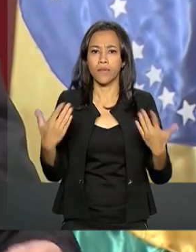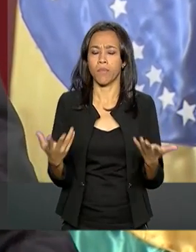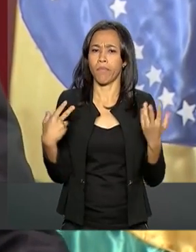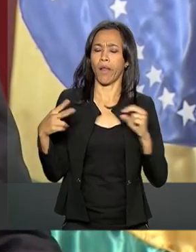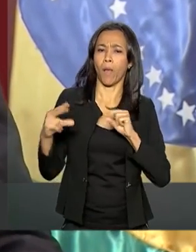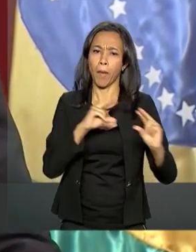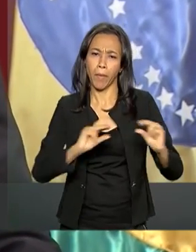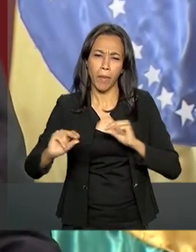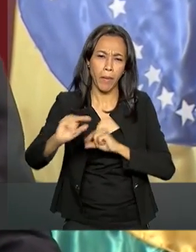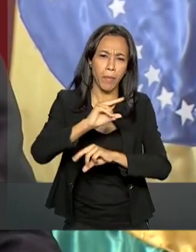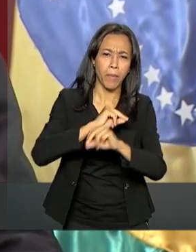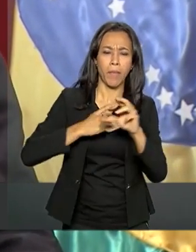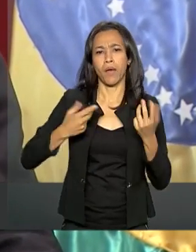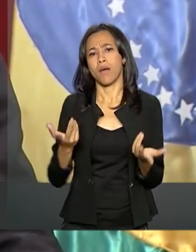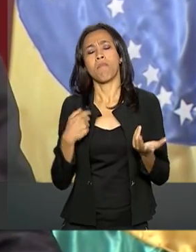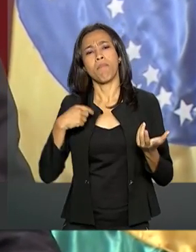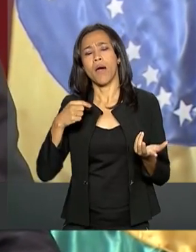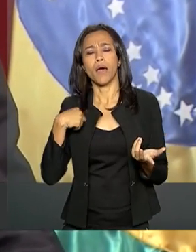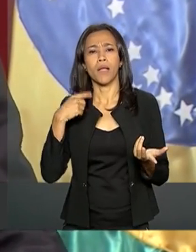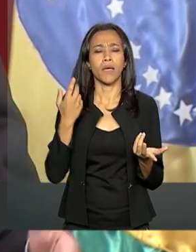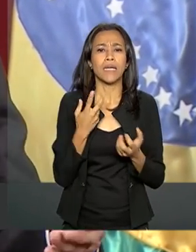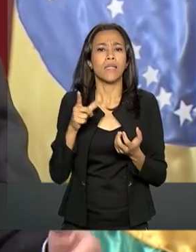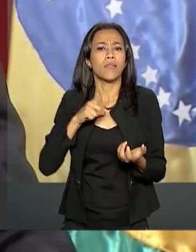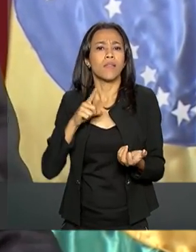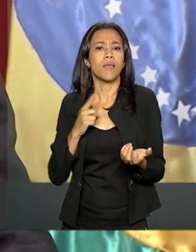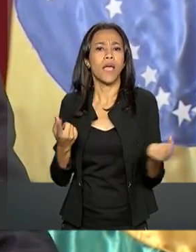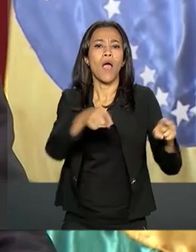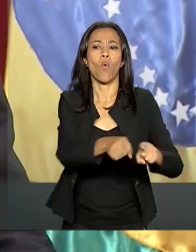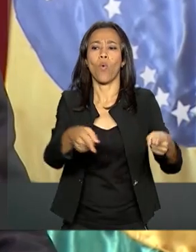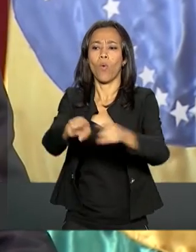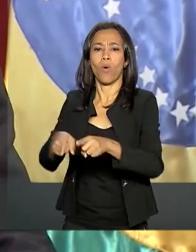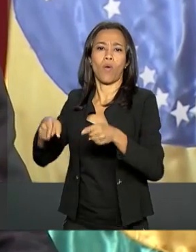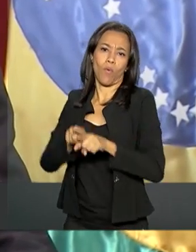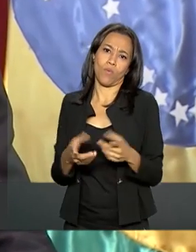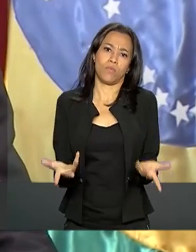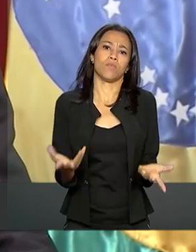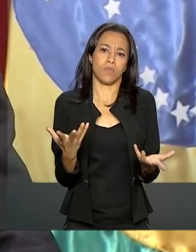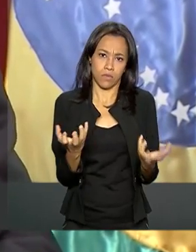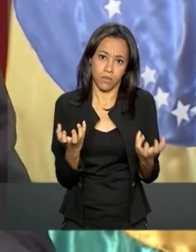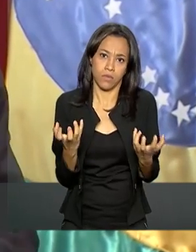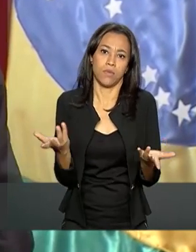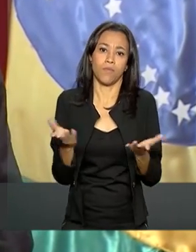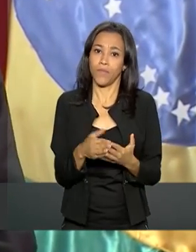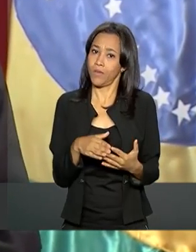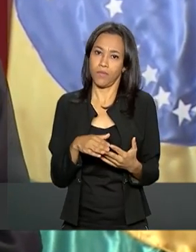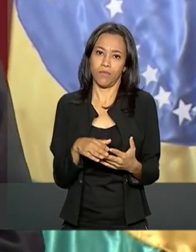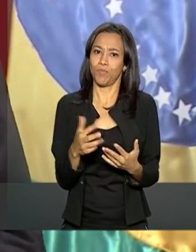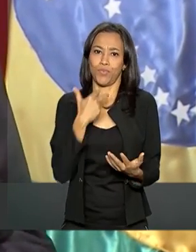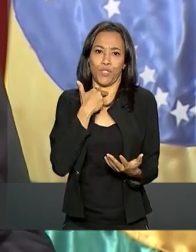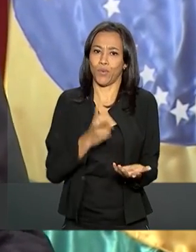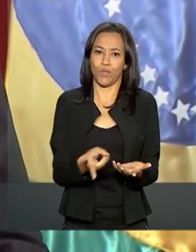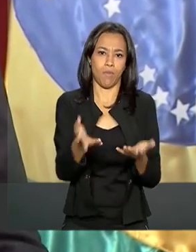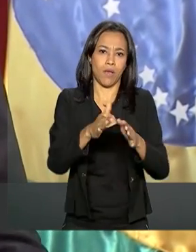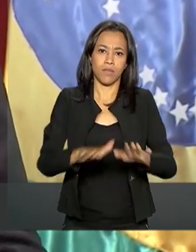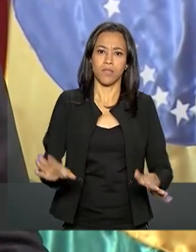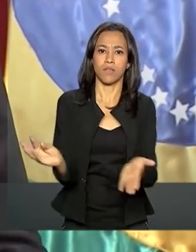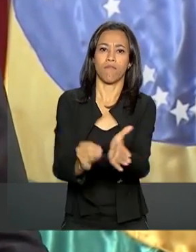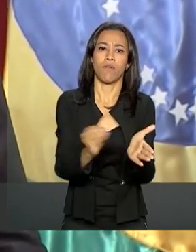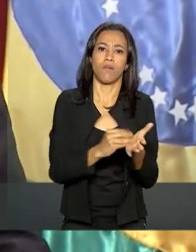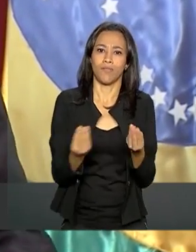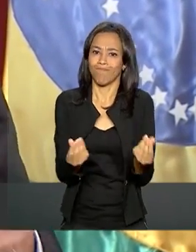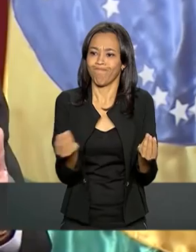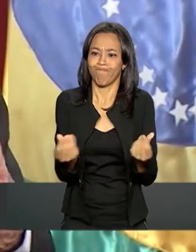para buscar entendimento, para buscar acordos. Isso não poderia continuar assim. Por esta